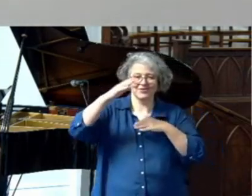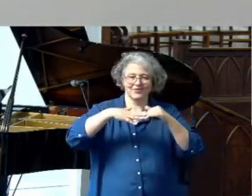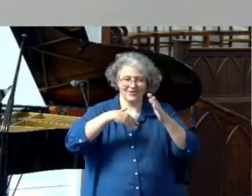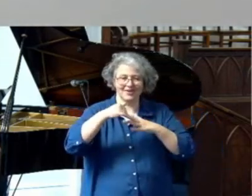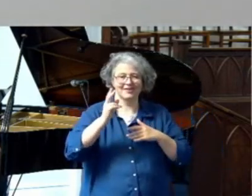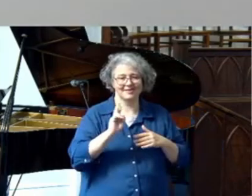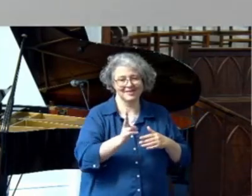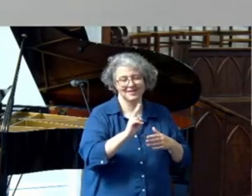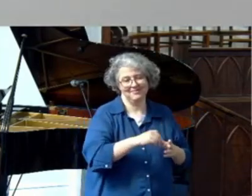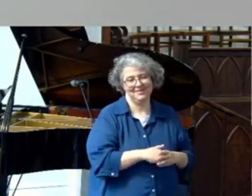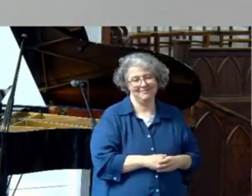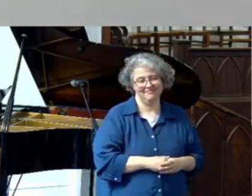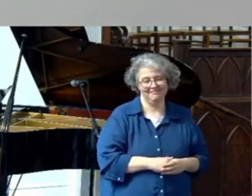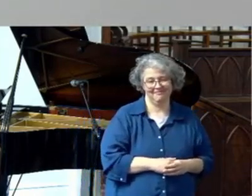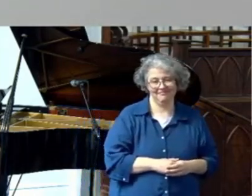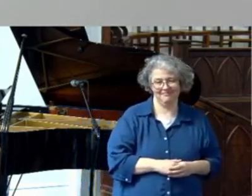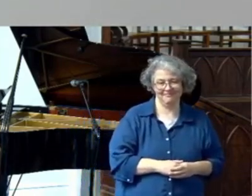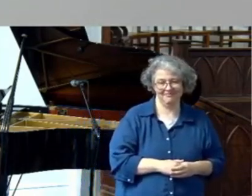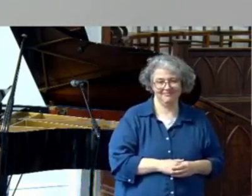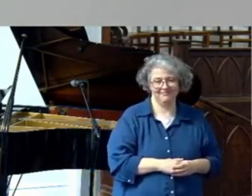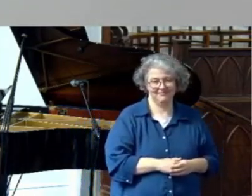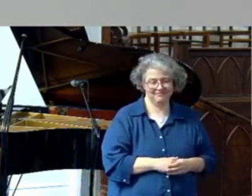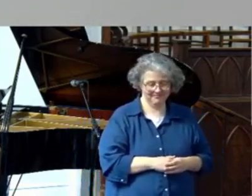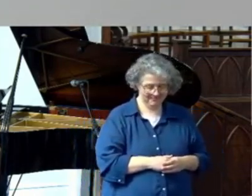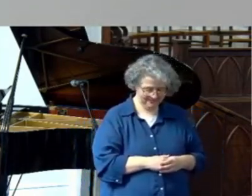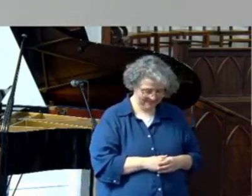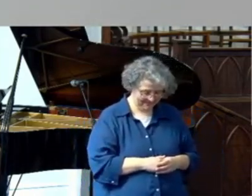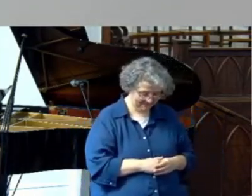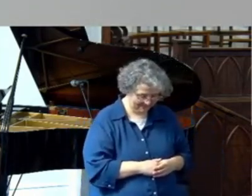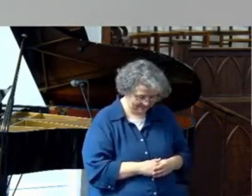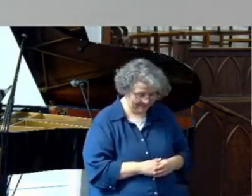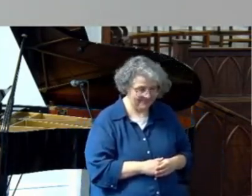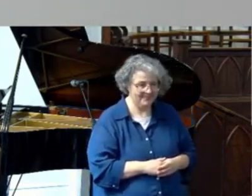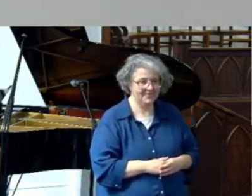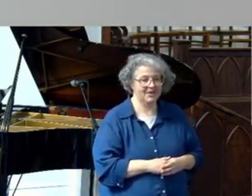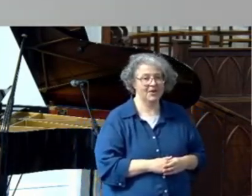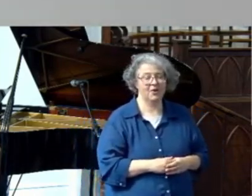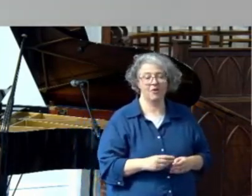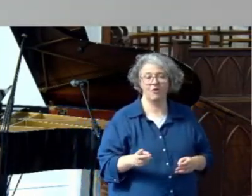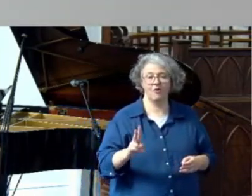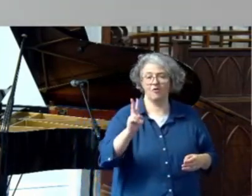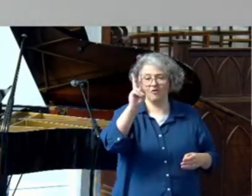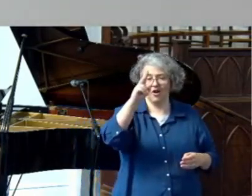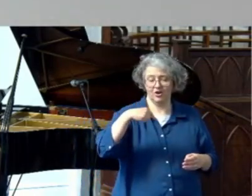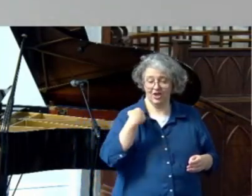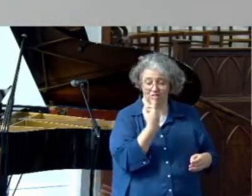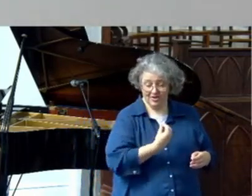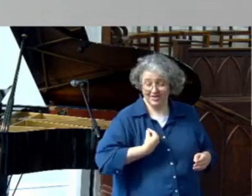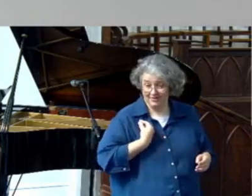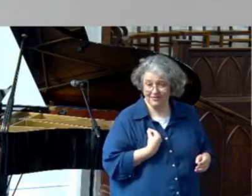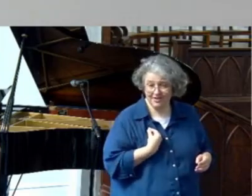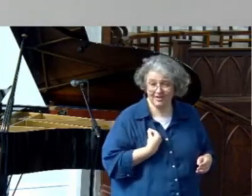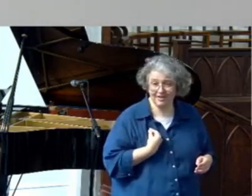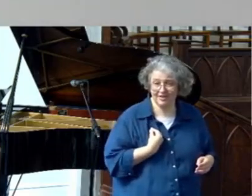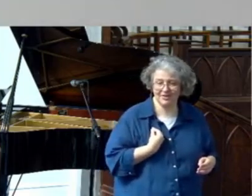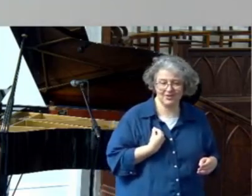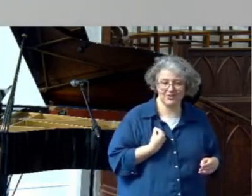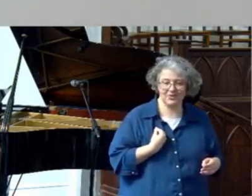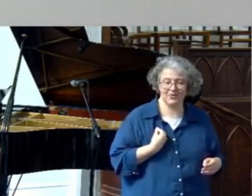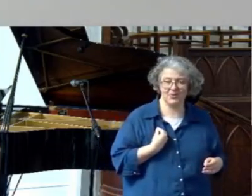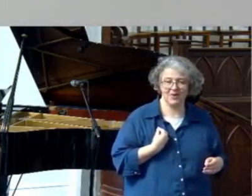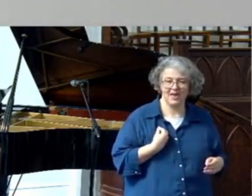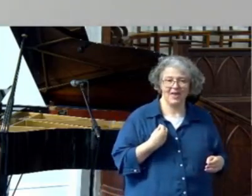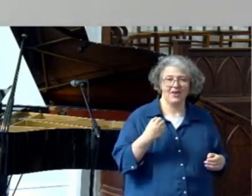queria levar os seus ouvintes a pensarem. O valor da vida de vocês não tem a ver com os seus sucessos, tem a ver